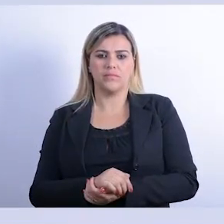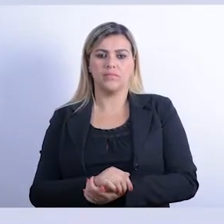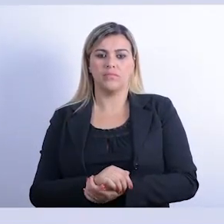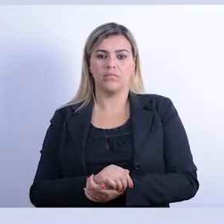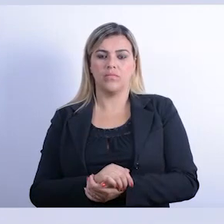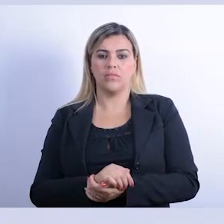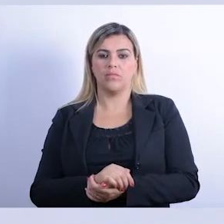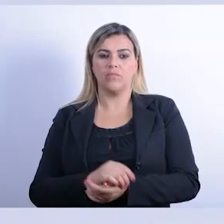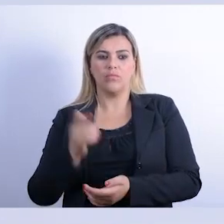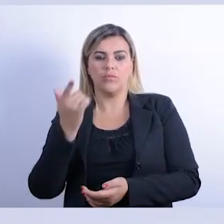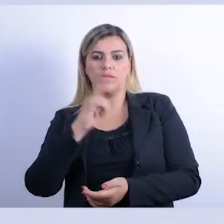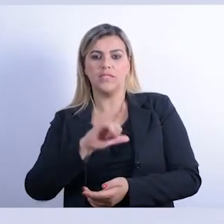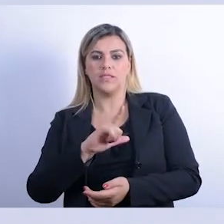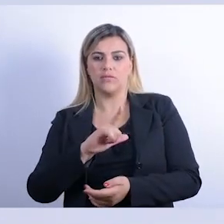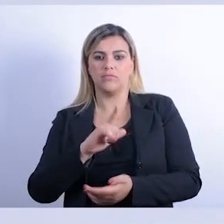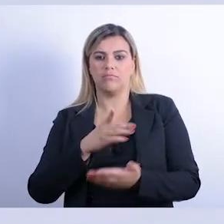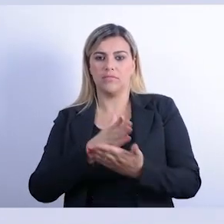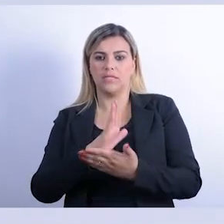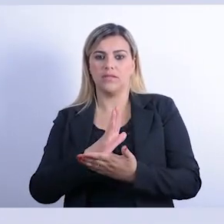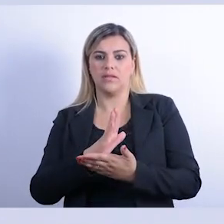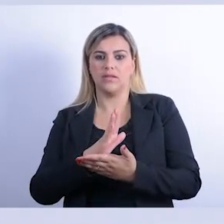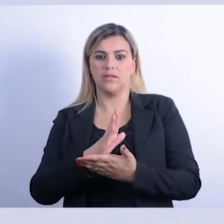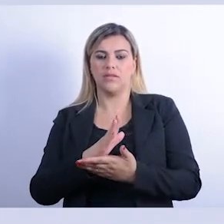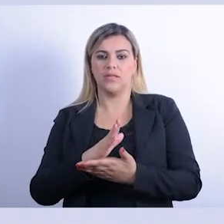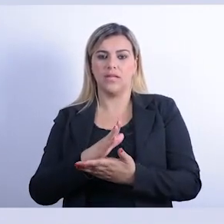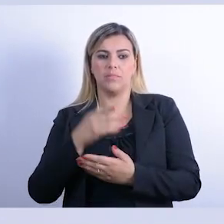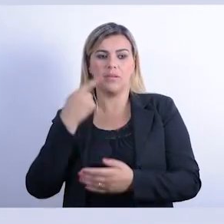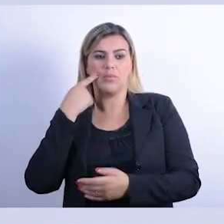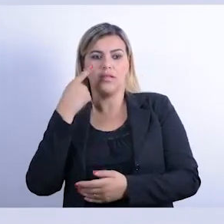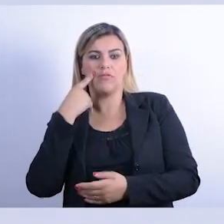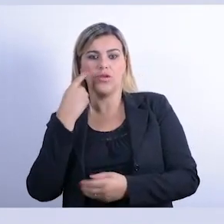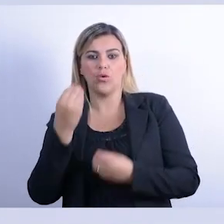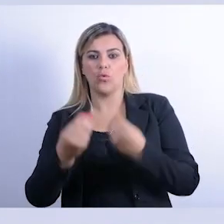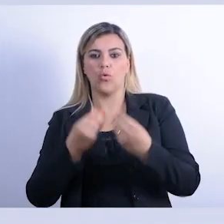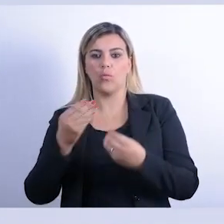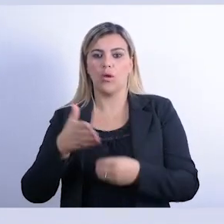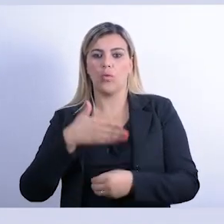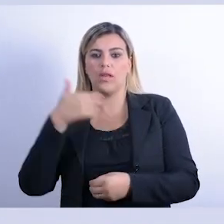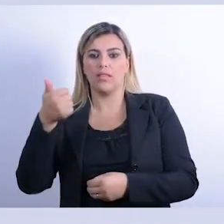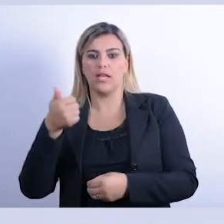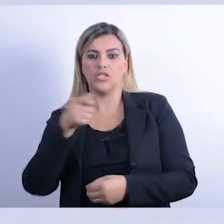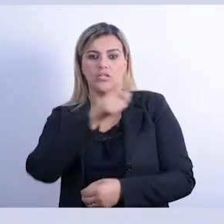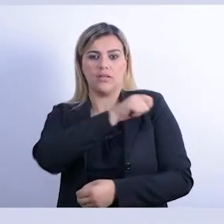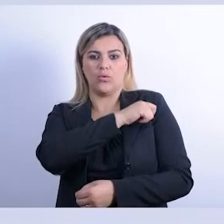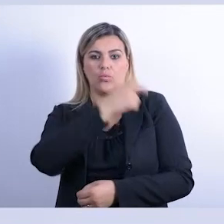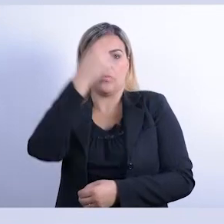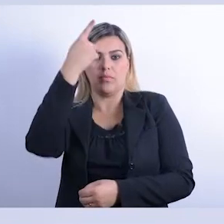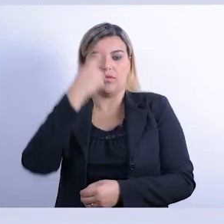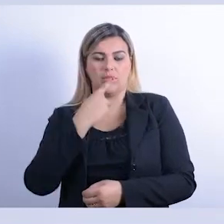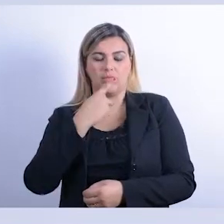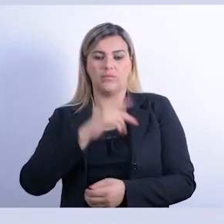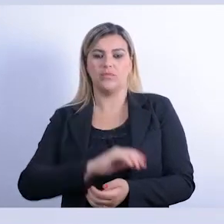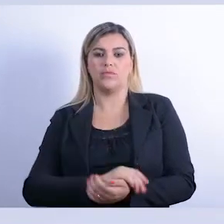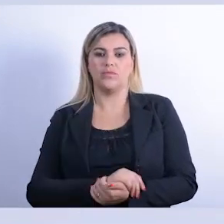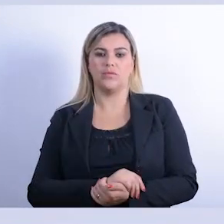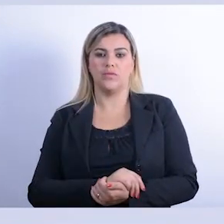que se apure mais a qualidade dos alunos, né? E esses